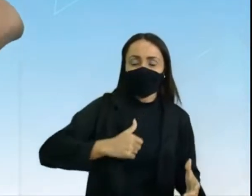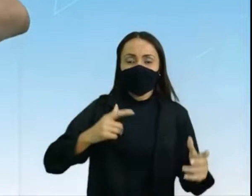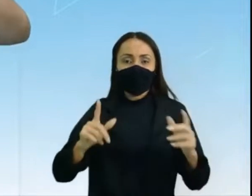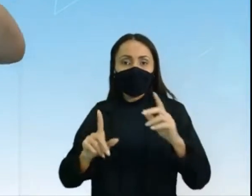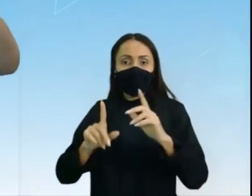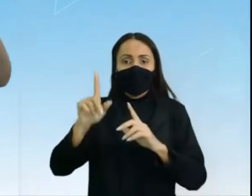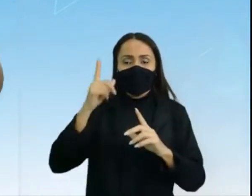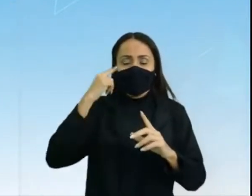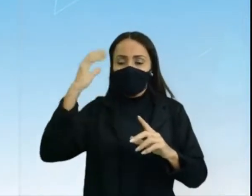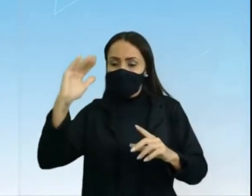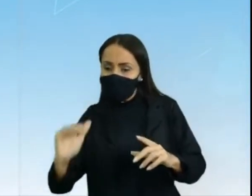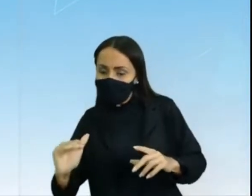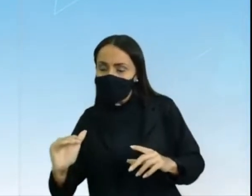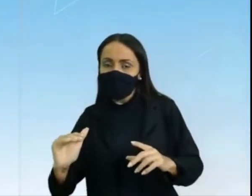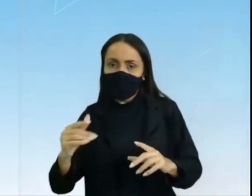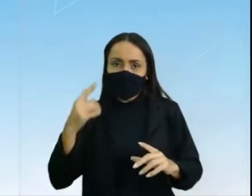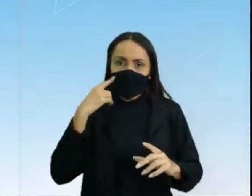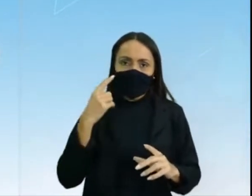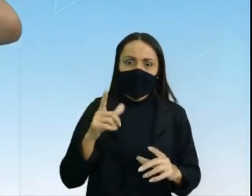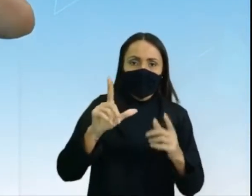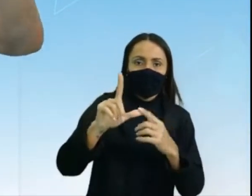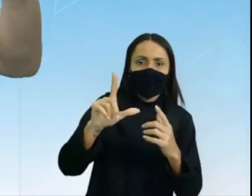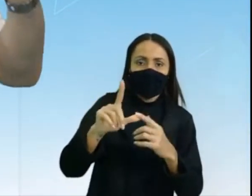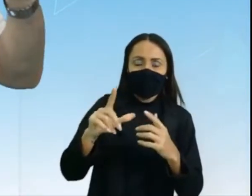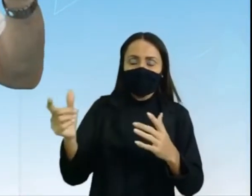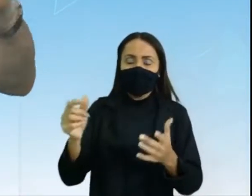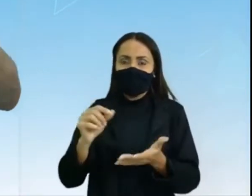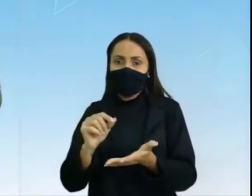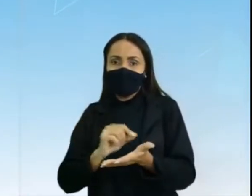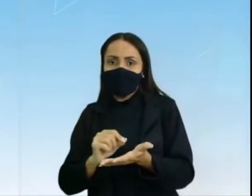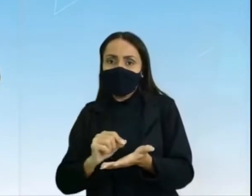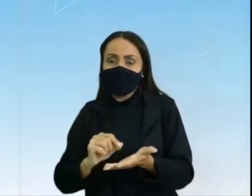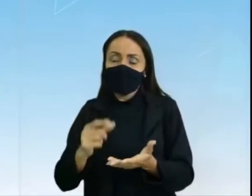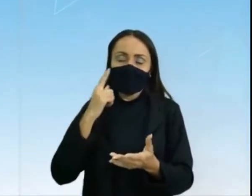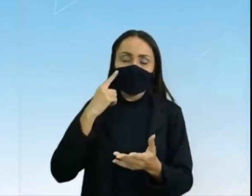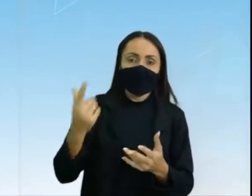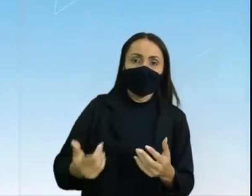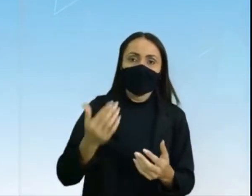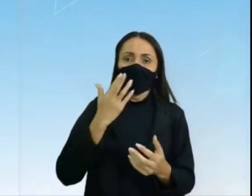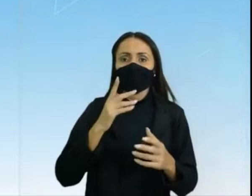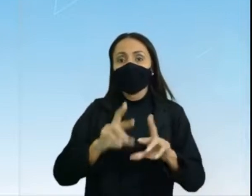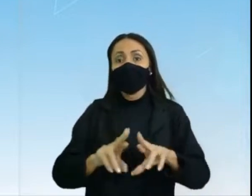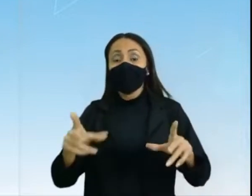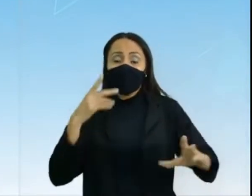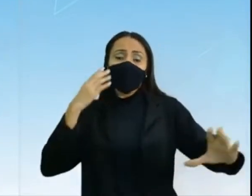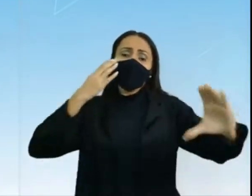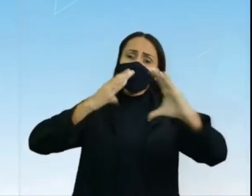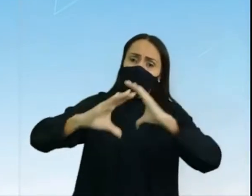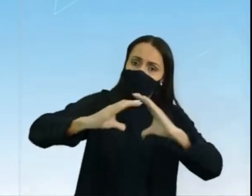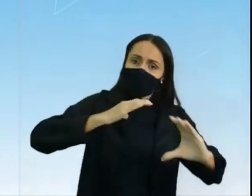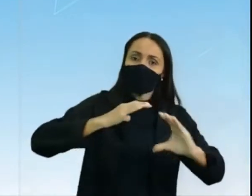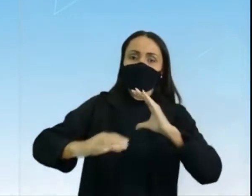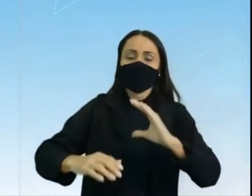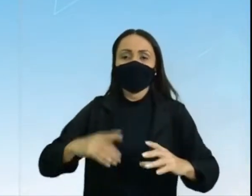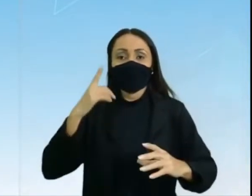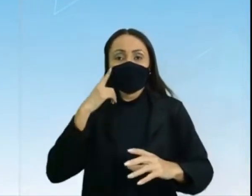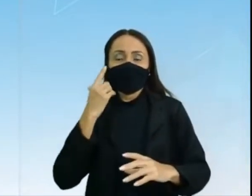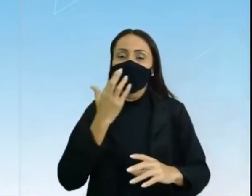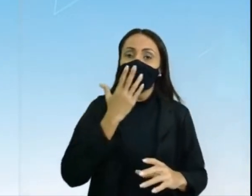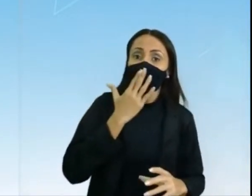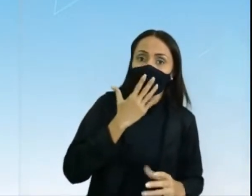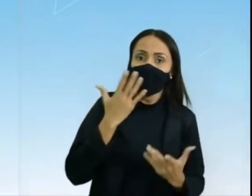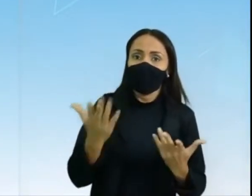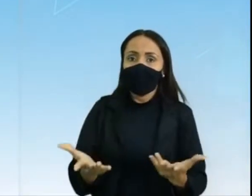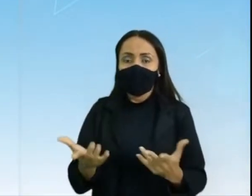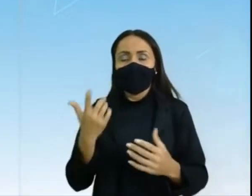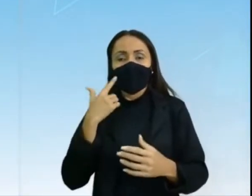grande ou pequeno, ou a letra trêmula, a cor diferente, tudo isso comunica. Então, voltando, a cor,